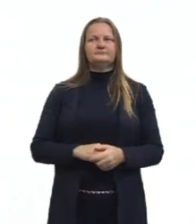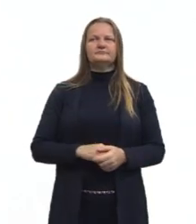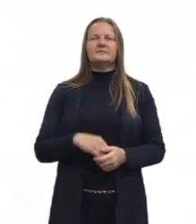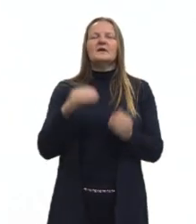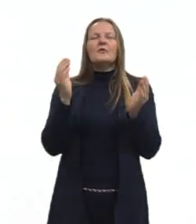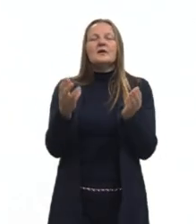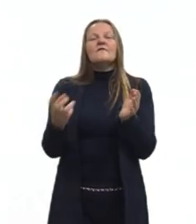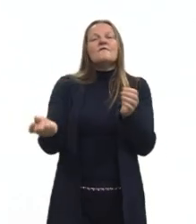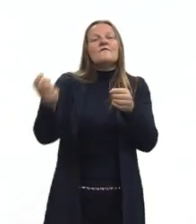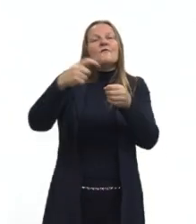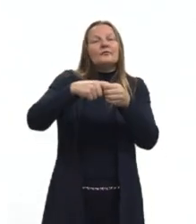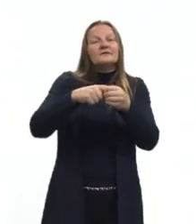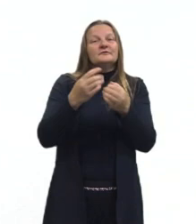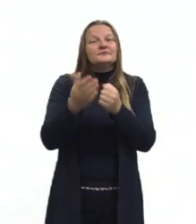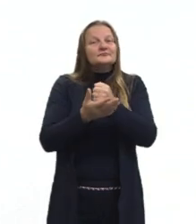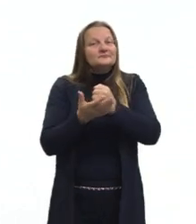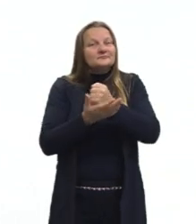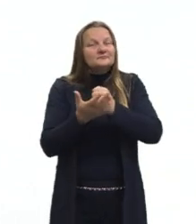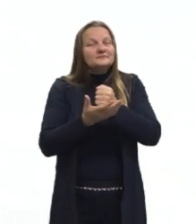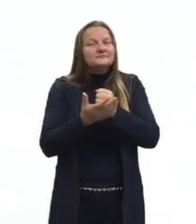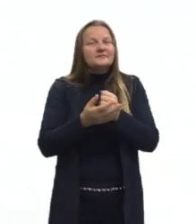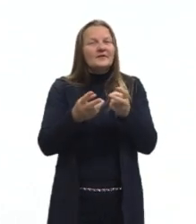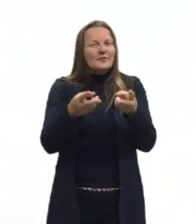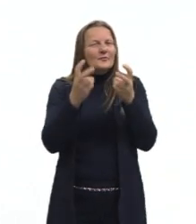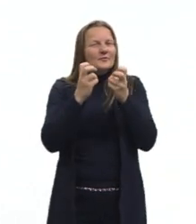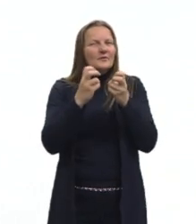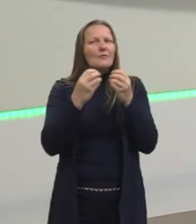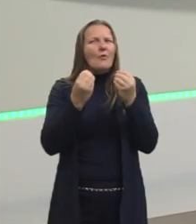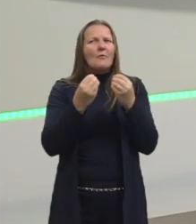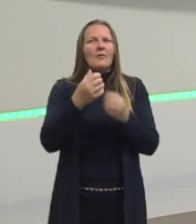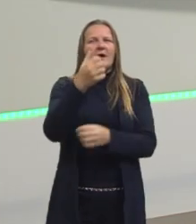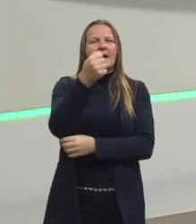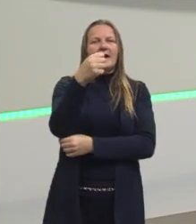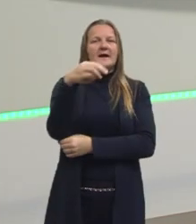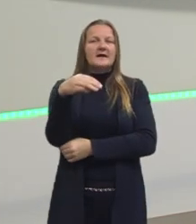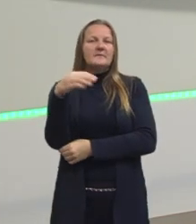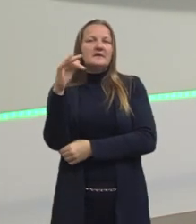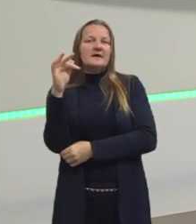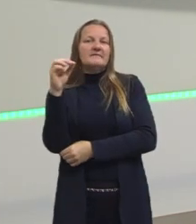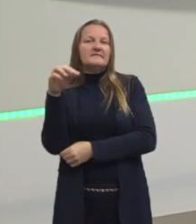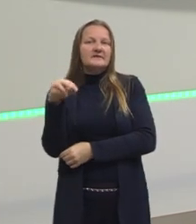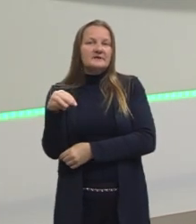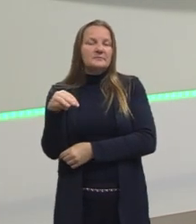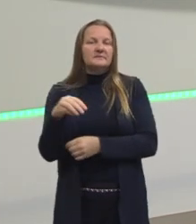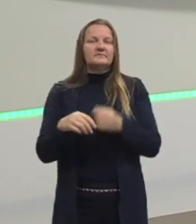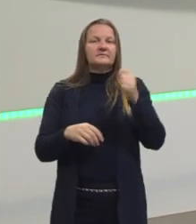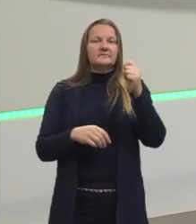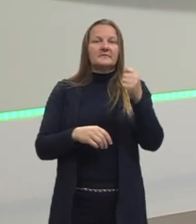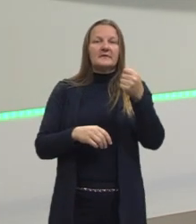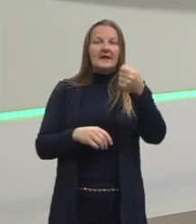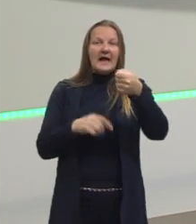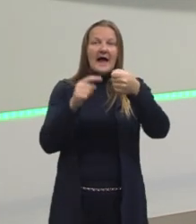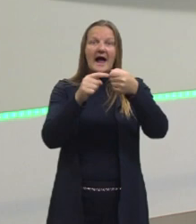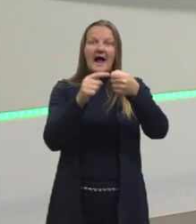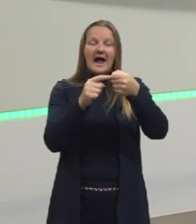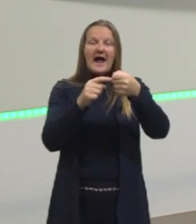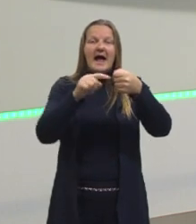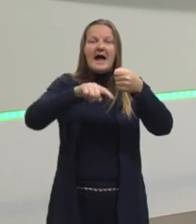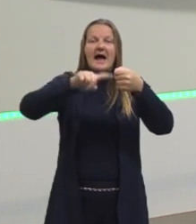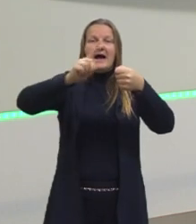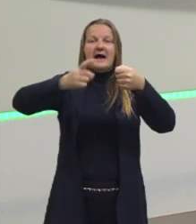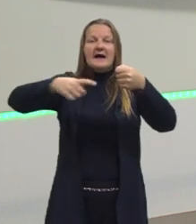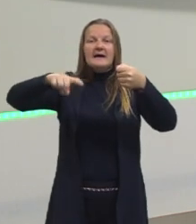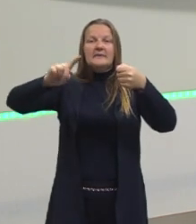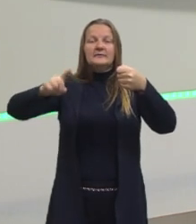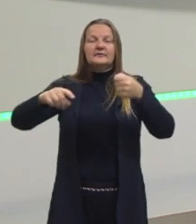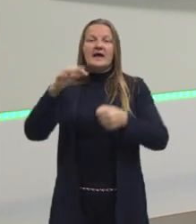e agora basicamente a gente já consegue responder né com os conceitos que a gente viu certo qual é a diferença então